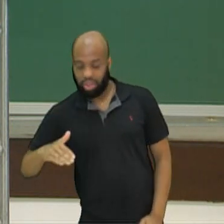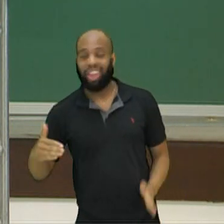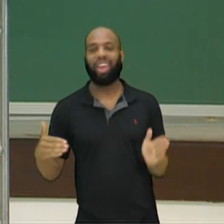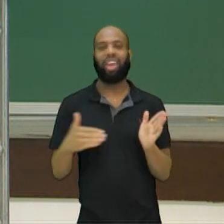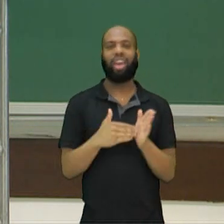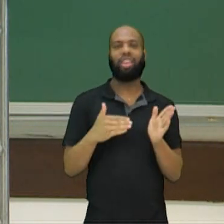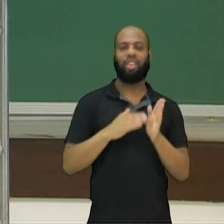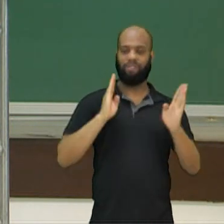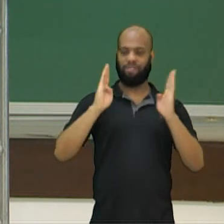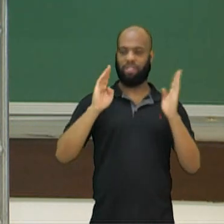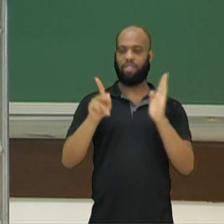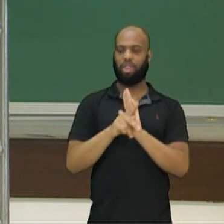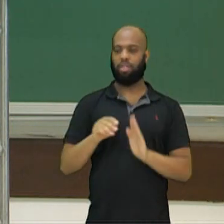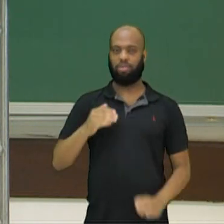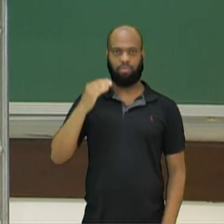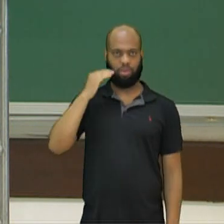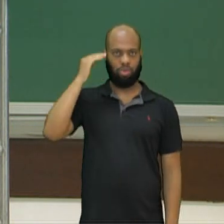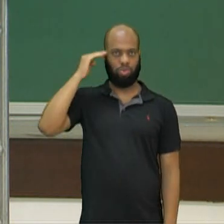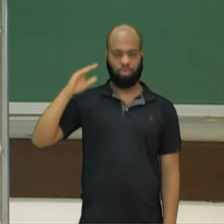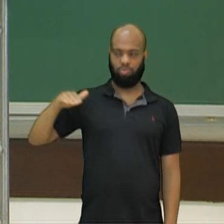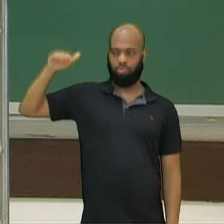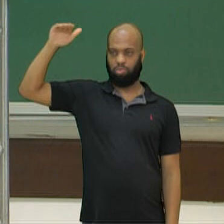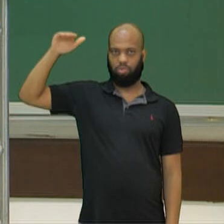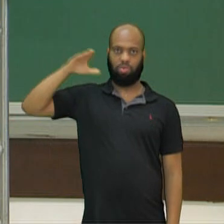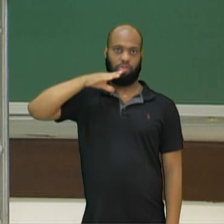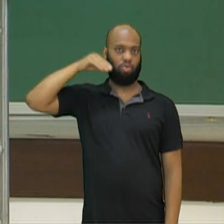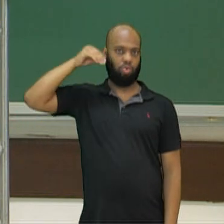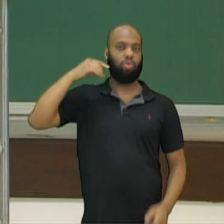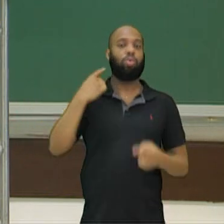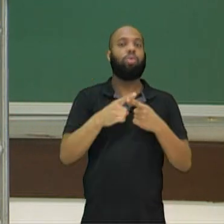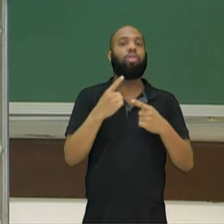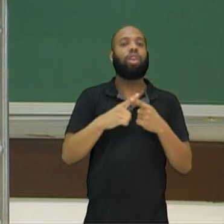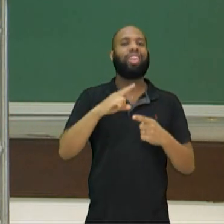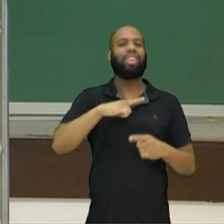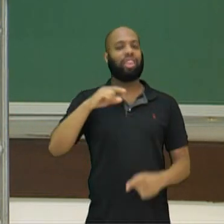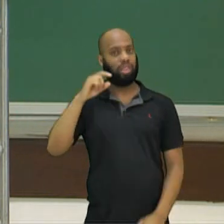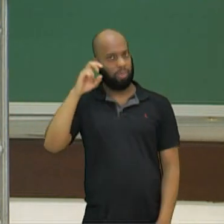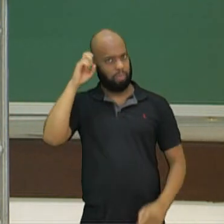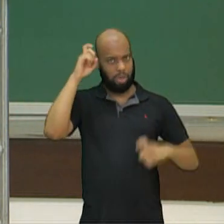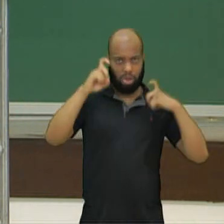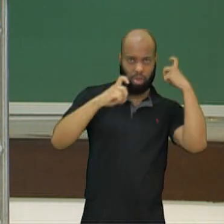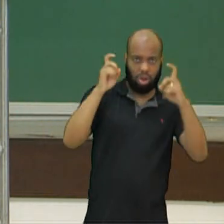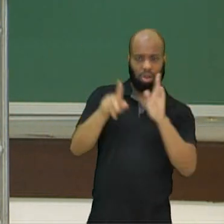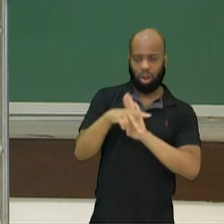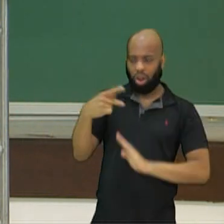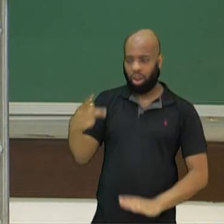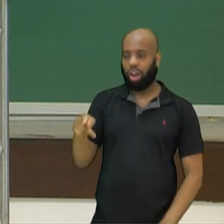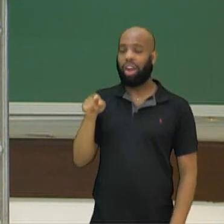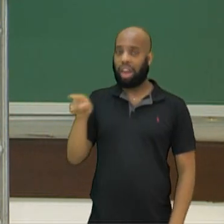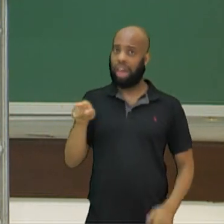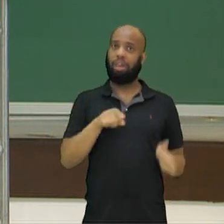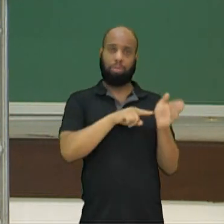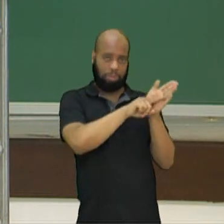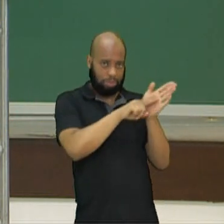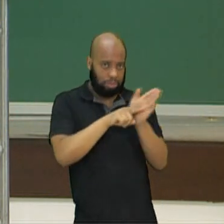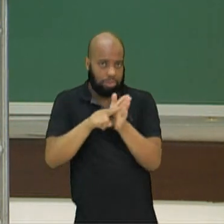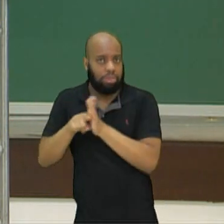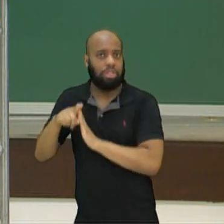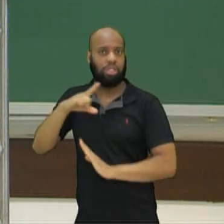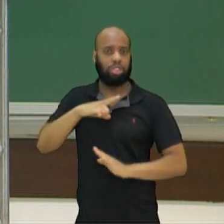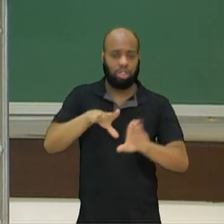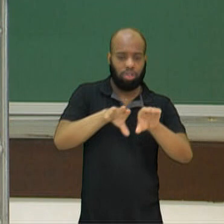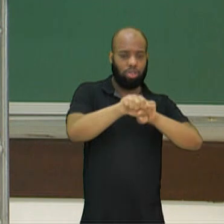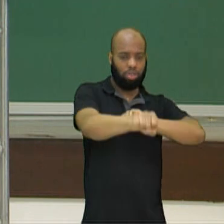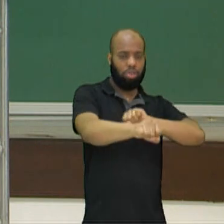adulta. Então, a partir dessa preocupação do Piaget, nas suas pesquisas enquanto biólogo, então Piaget,